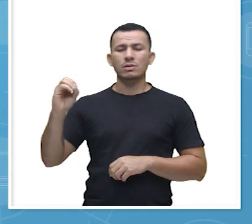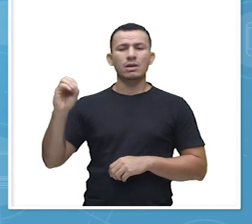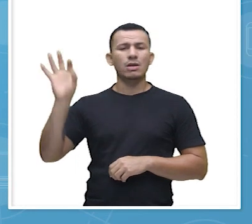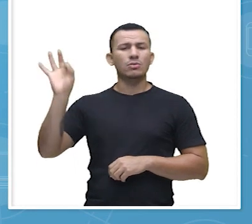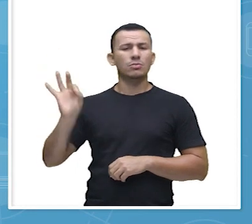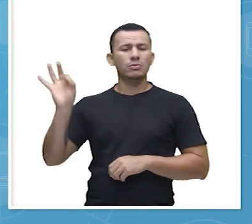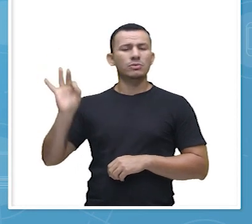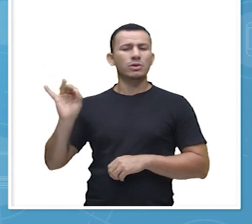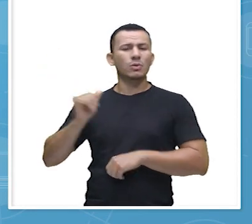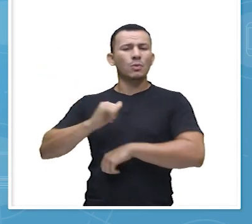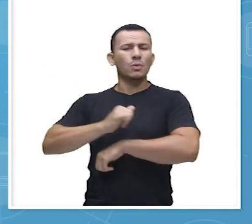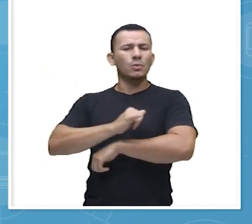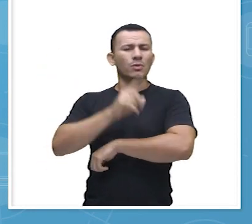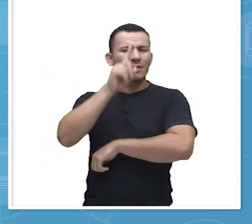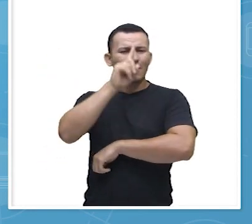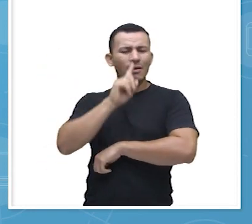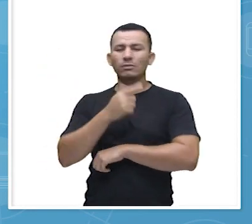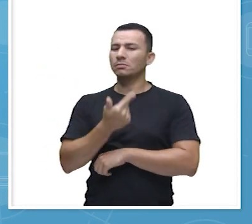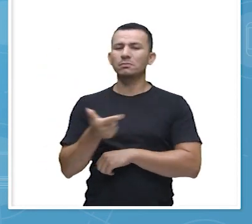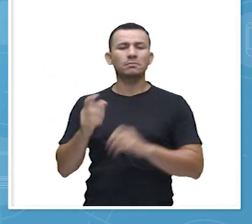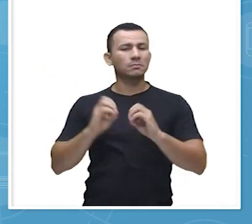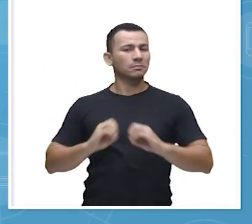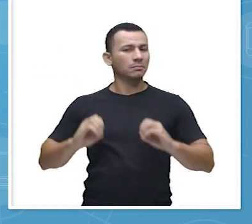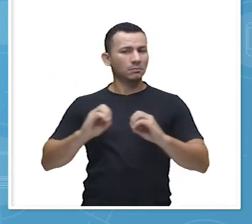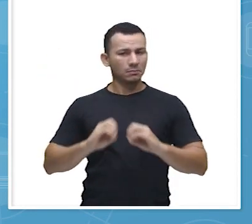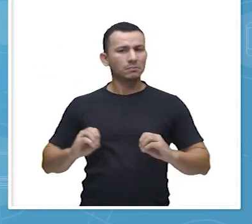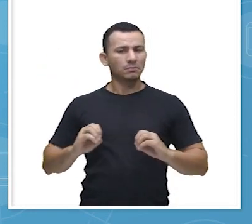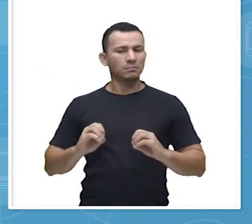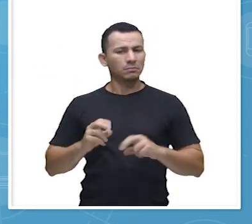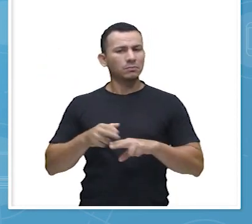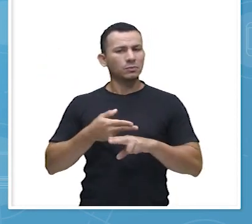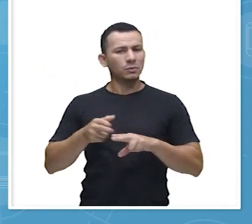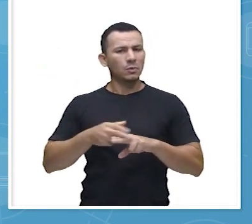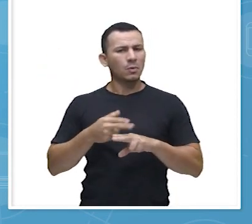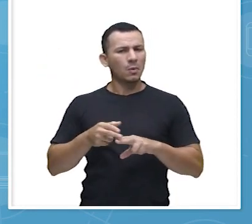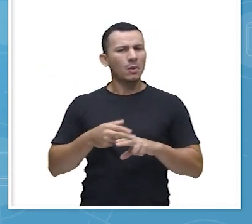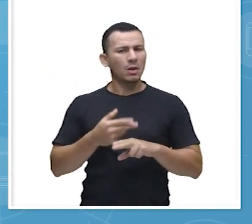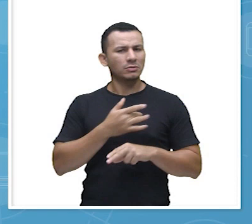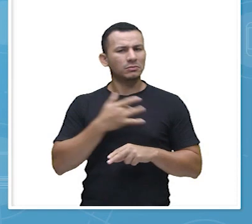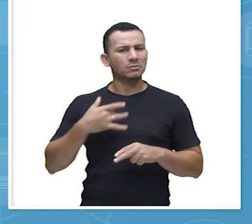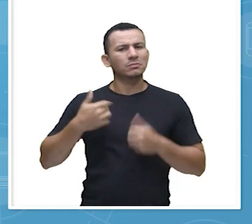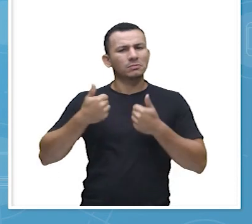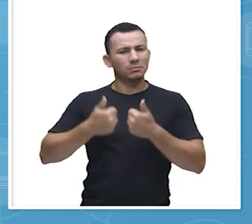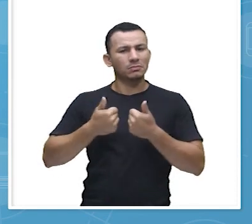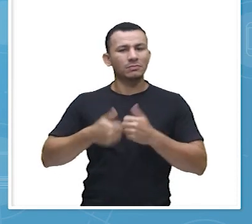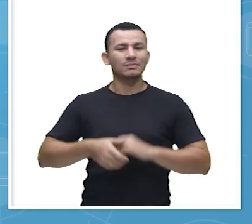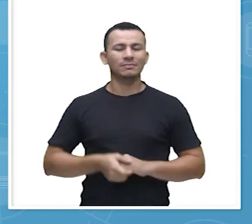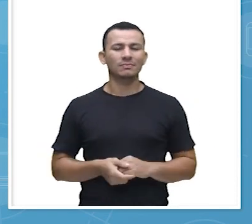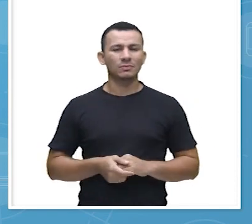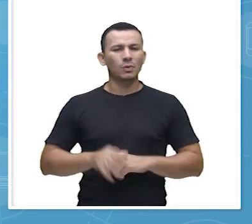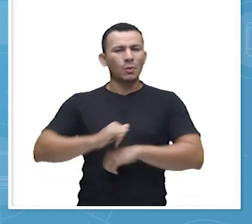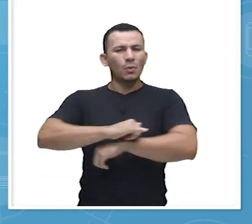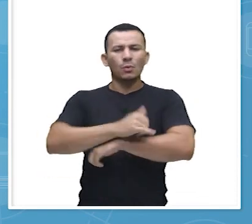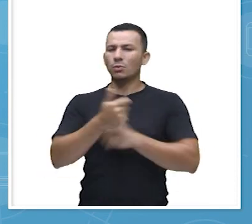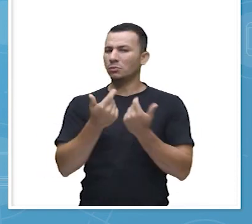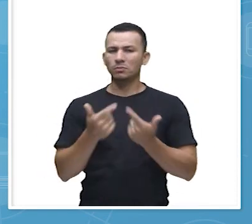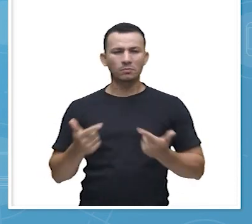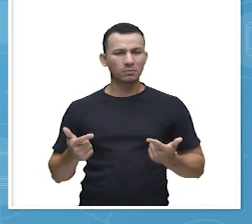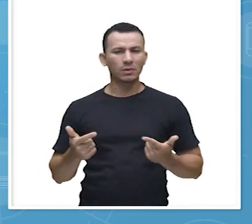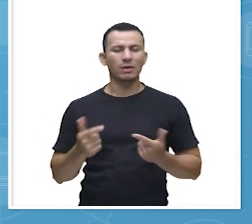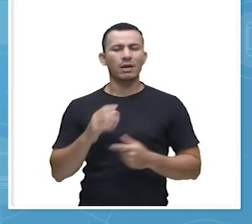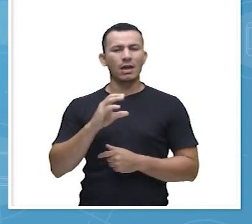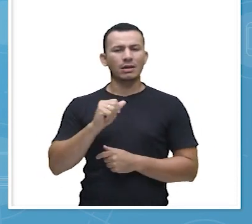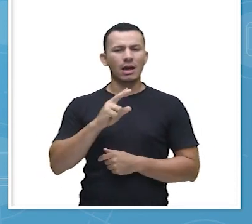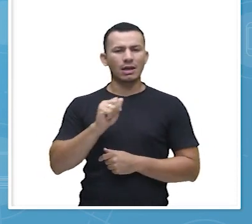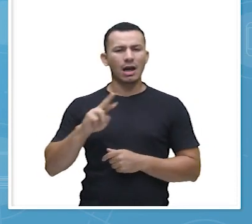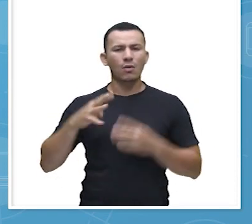de gordura saturada. Opa! É um chocolate, só tem coisa boa, não é mesmo? Menos gordura, mais